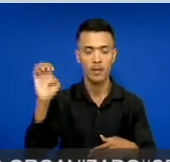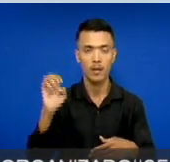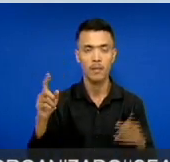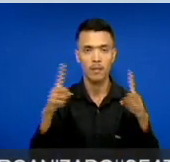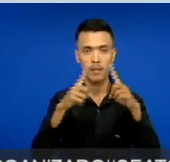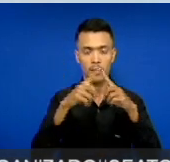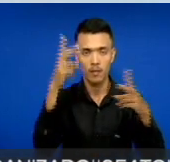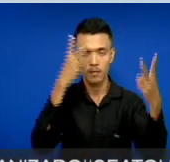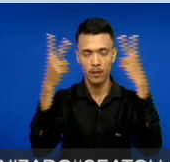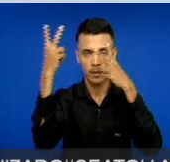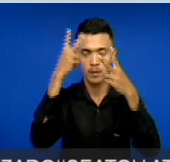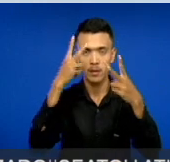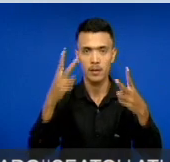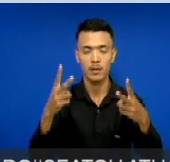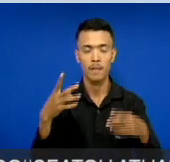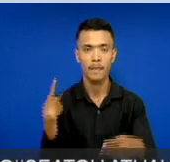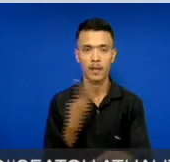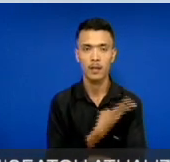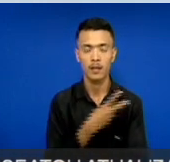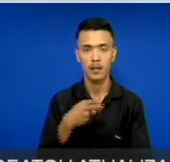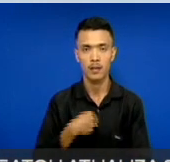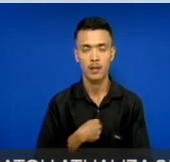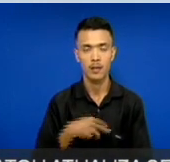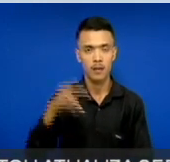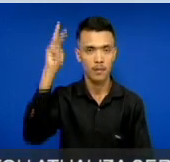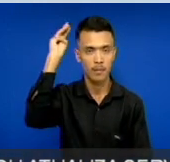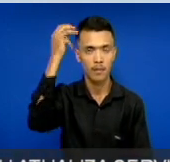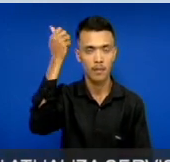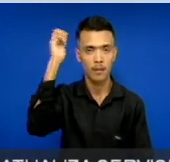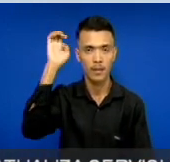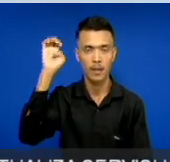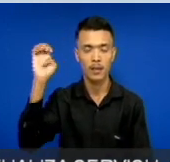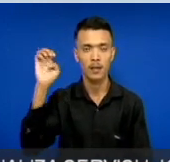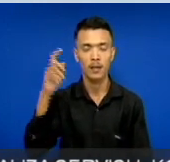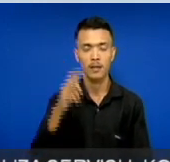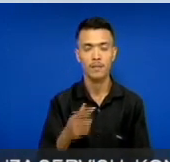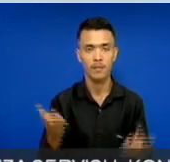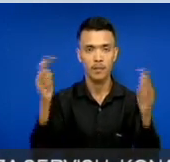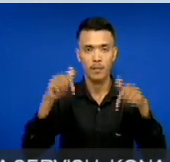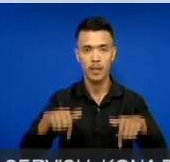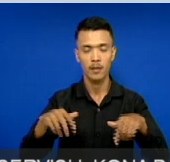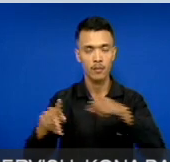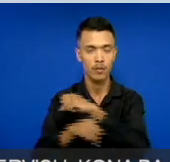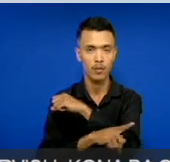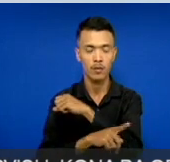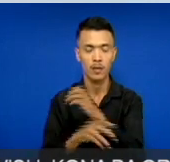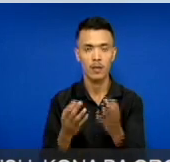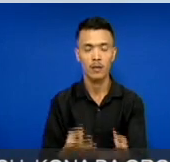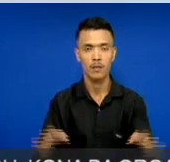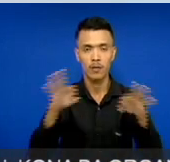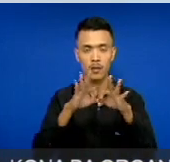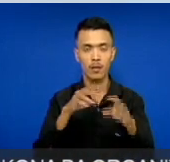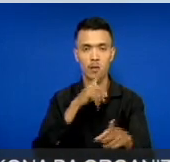à visita recente e também ministro da administração estatal, senhor Tomás Cabral Maia Portugal, importante